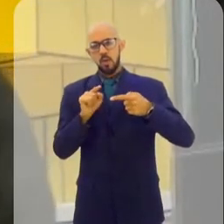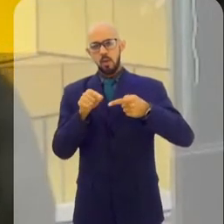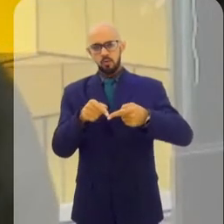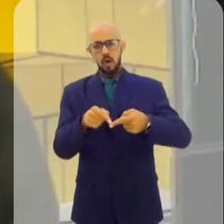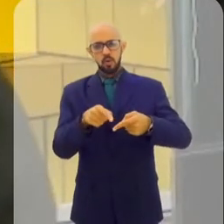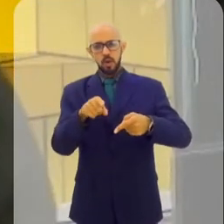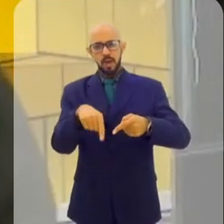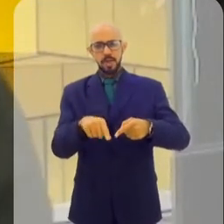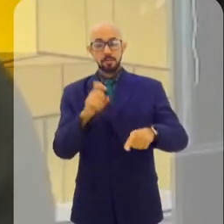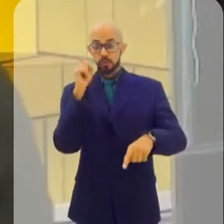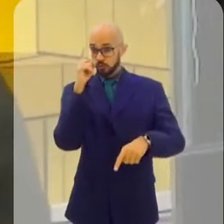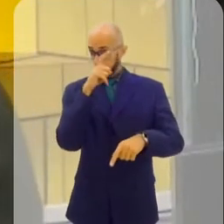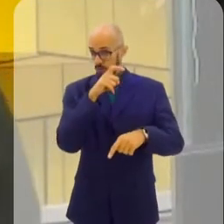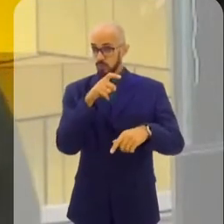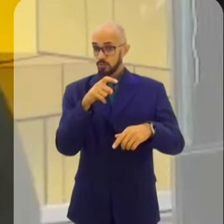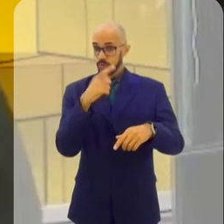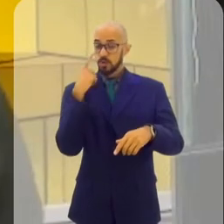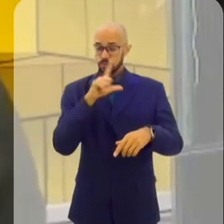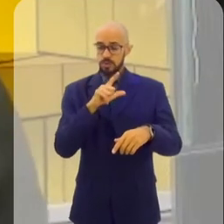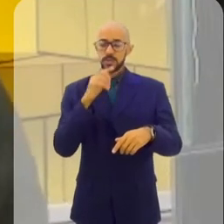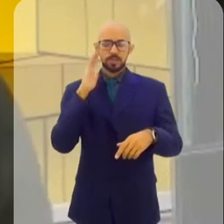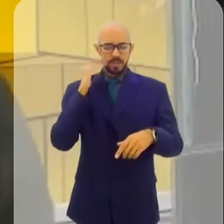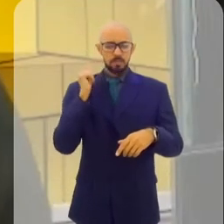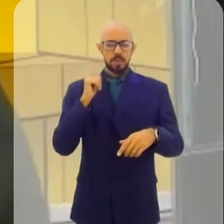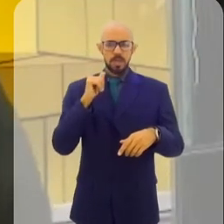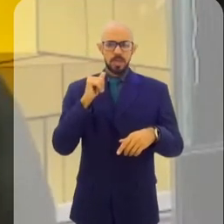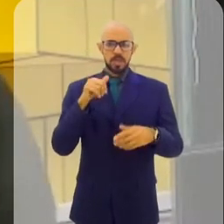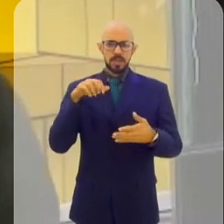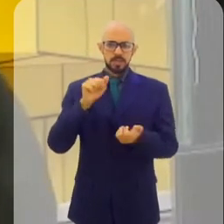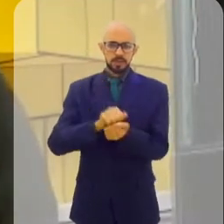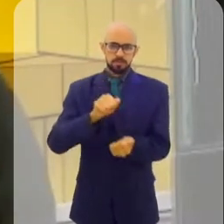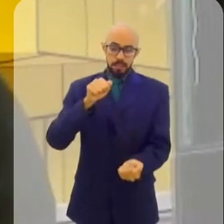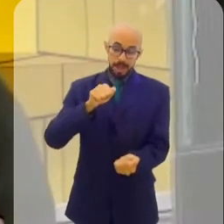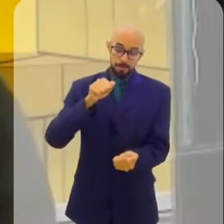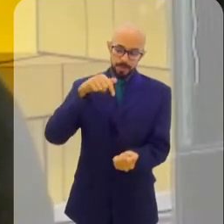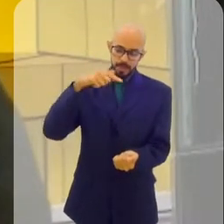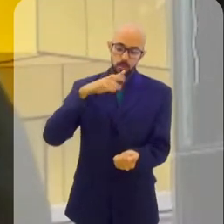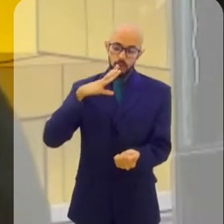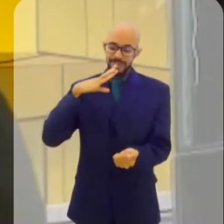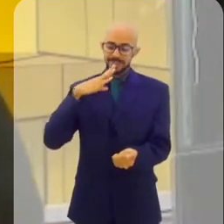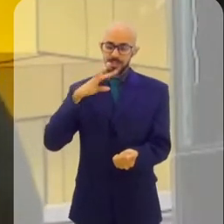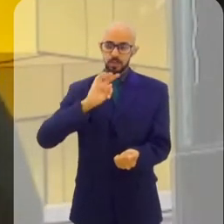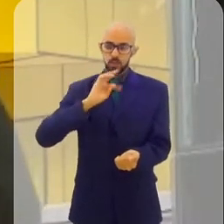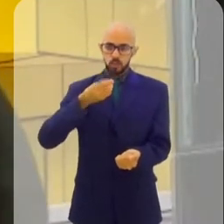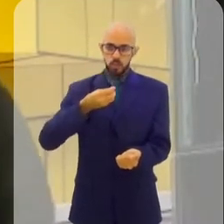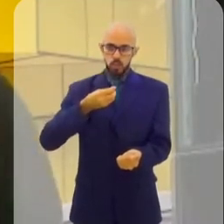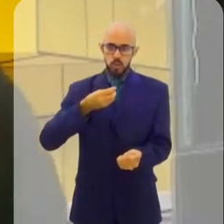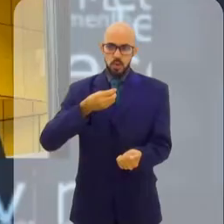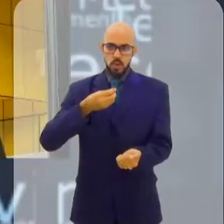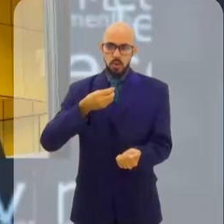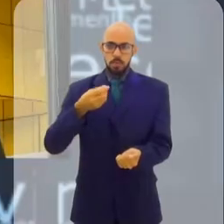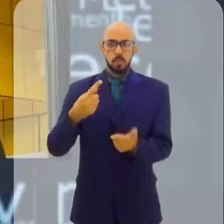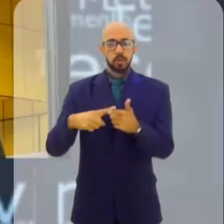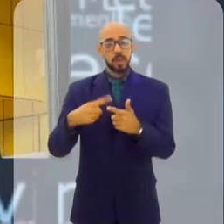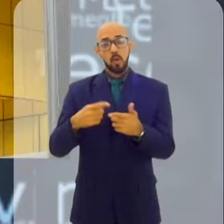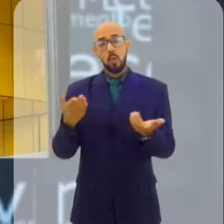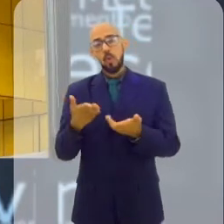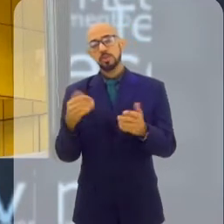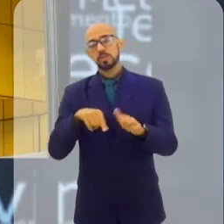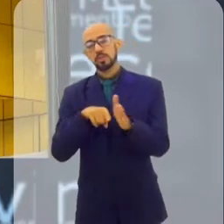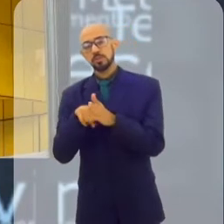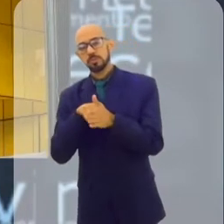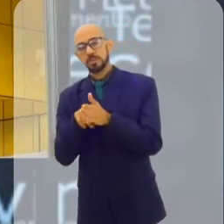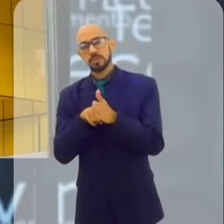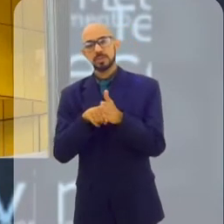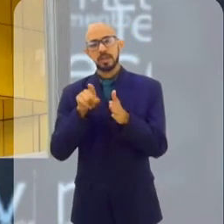é difícil, sim, você conseguir mapear isso. Então, hoje, o mapeamento da Firjan, ele dá conta dos vínculos formais de trabalho. Então, são